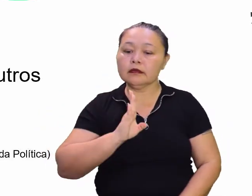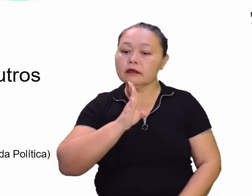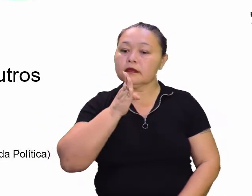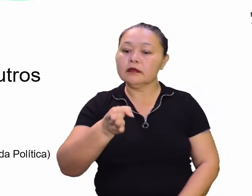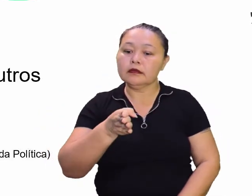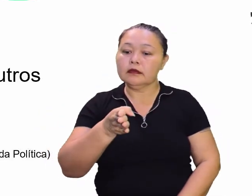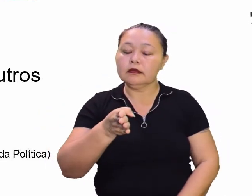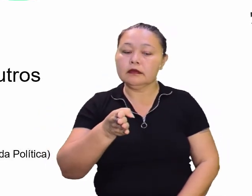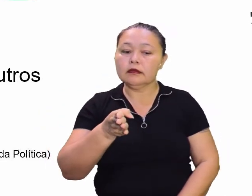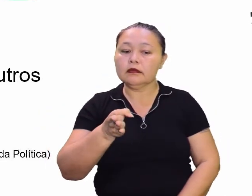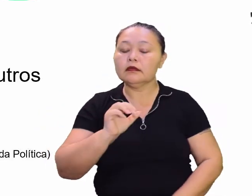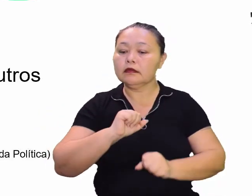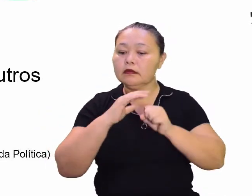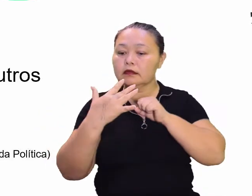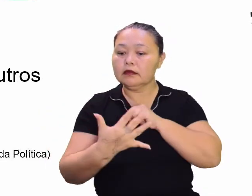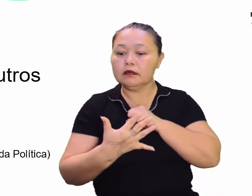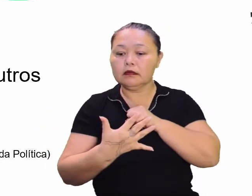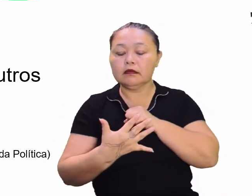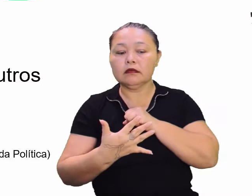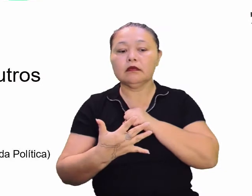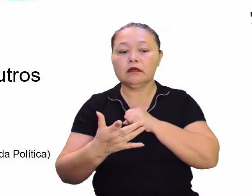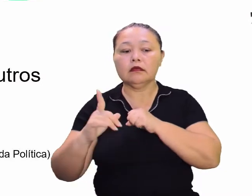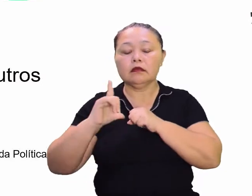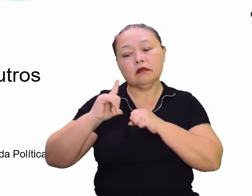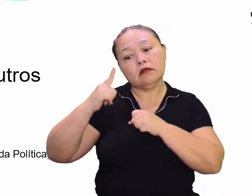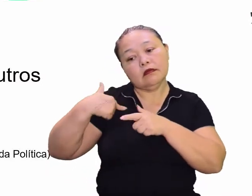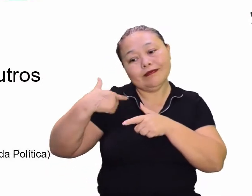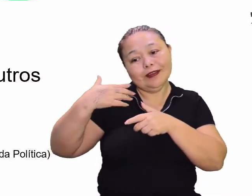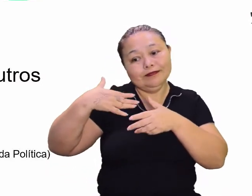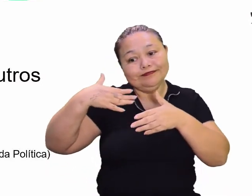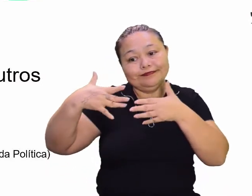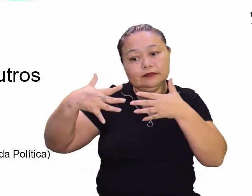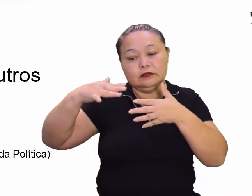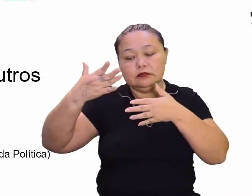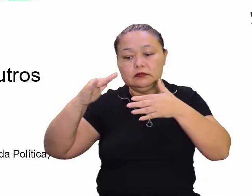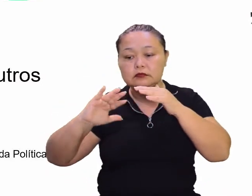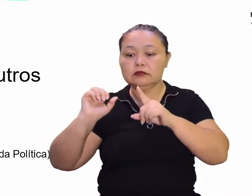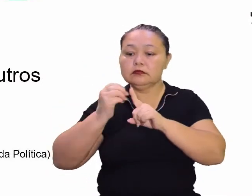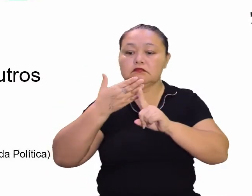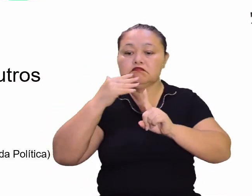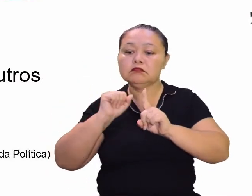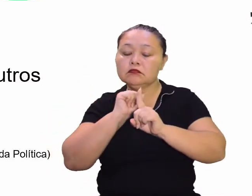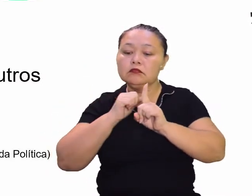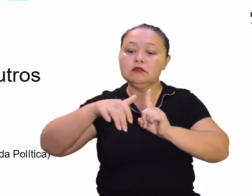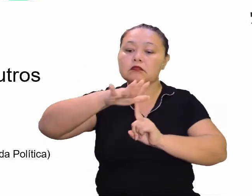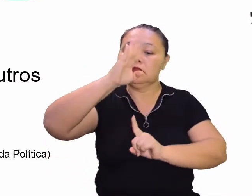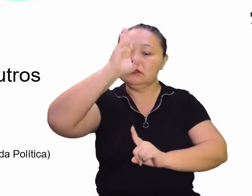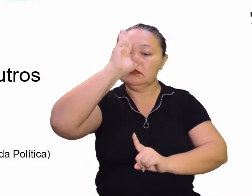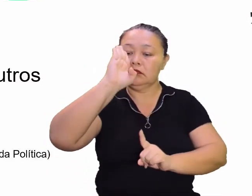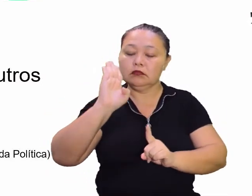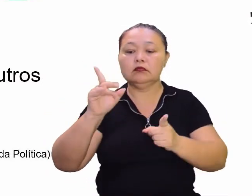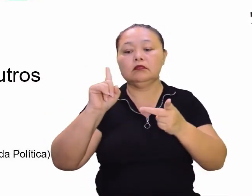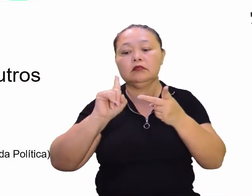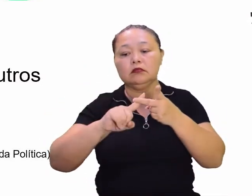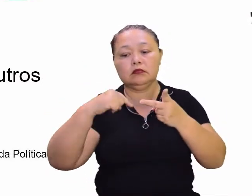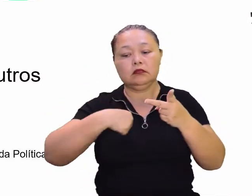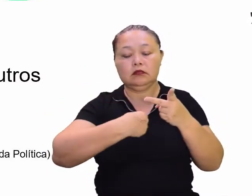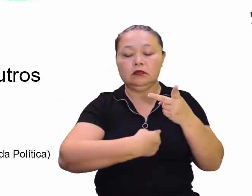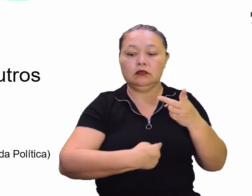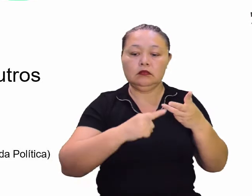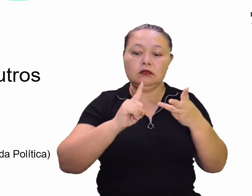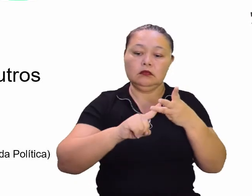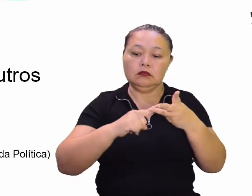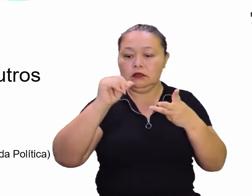na questão da pandemia. A pandemia deu uma quebrada nessa melhoria social no Brasil, na